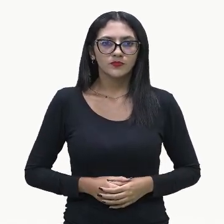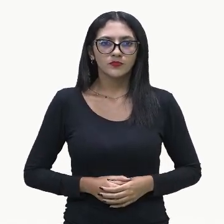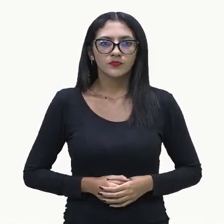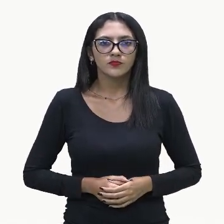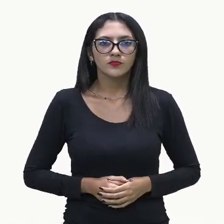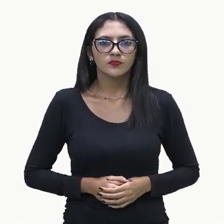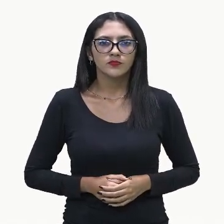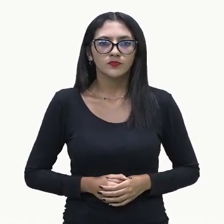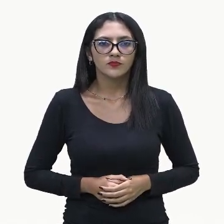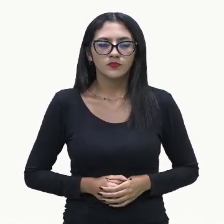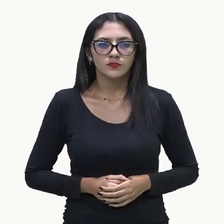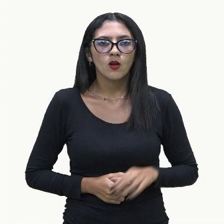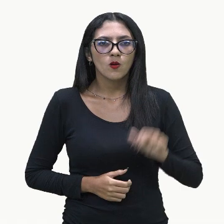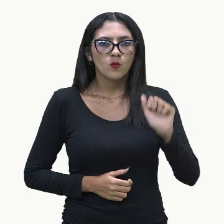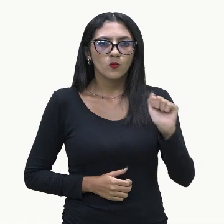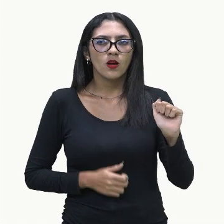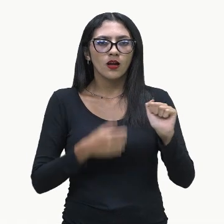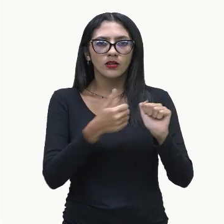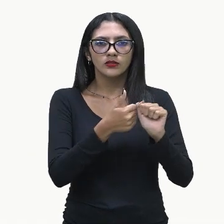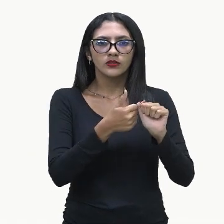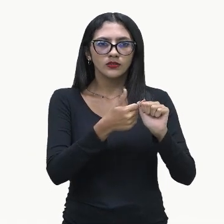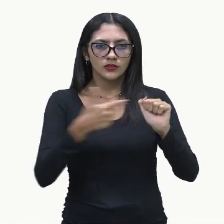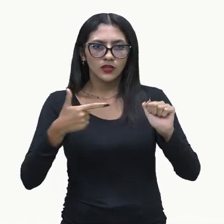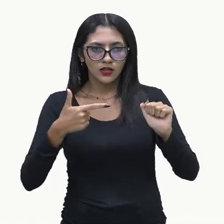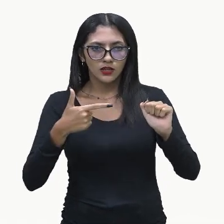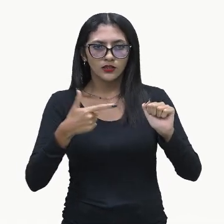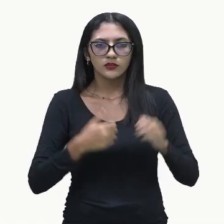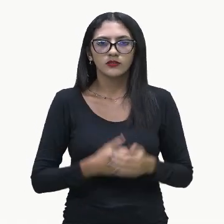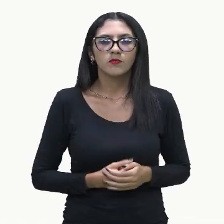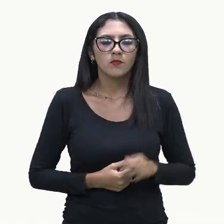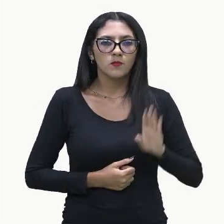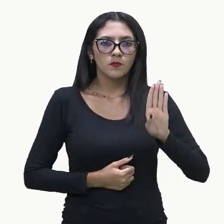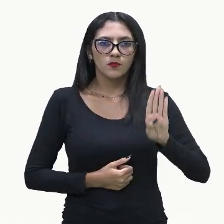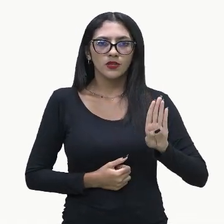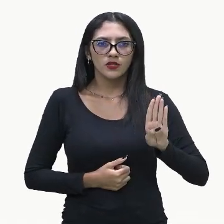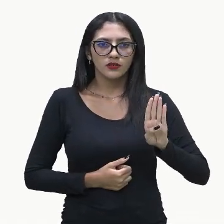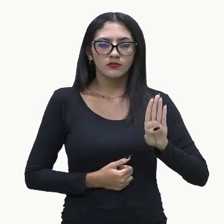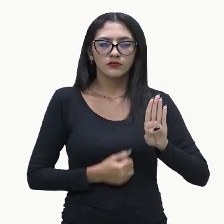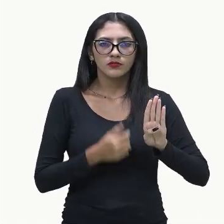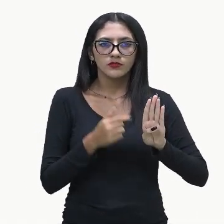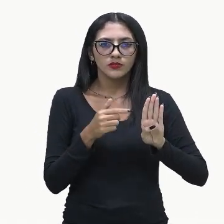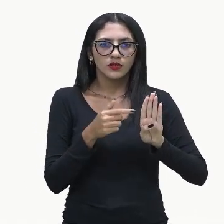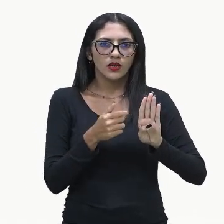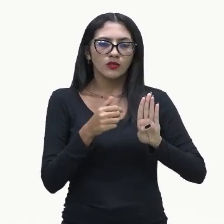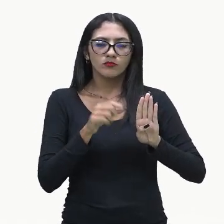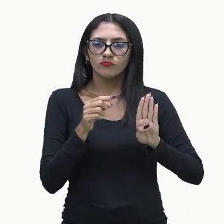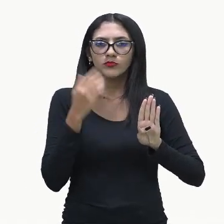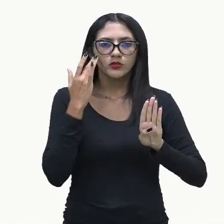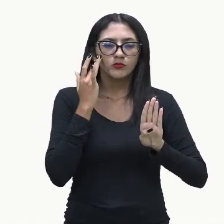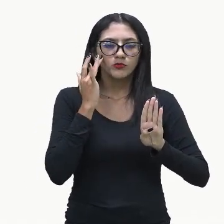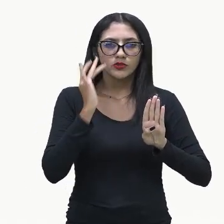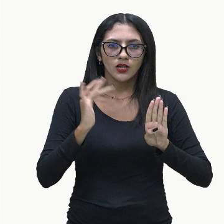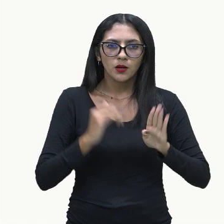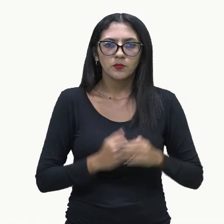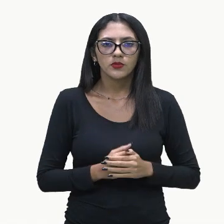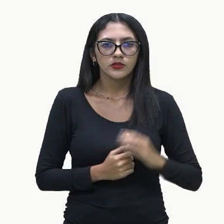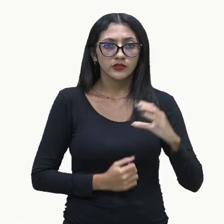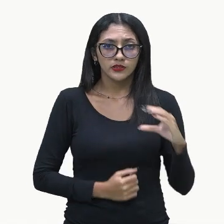13, vou colocar meu B como meu cateto que eu quero saber, e o meu C medindo